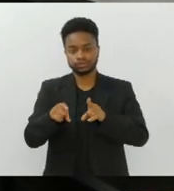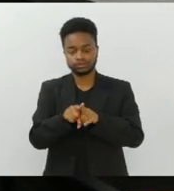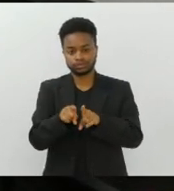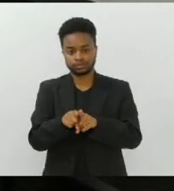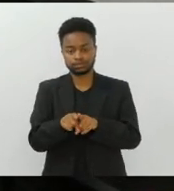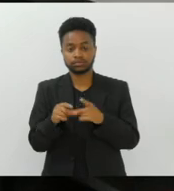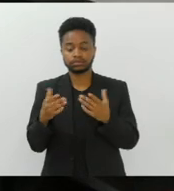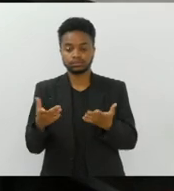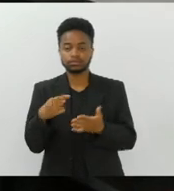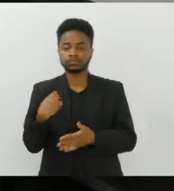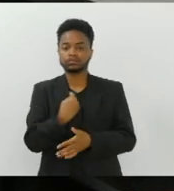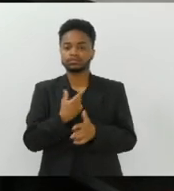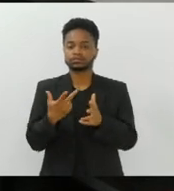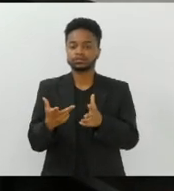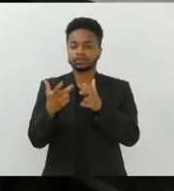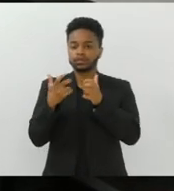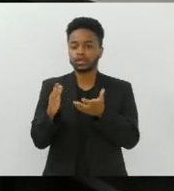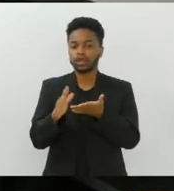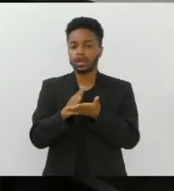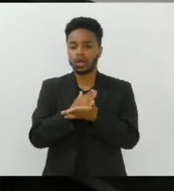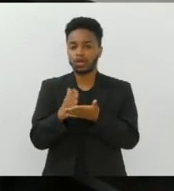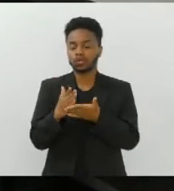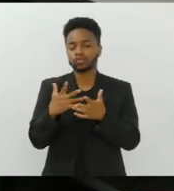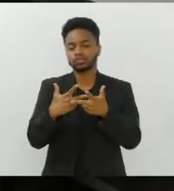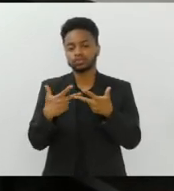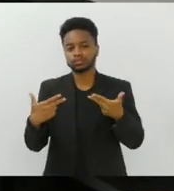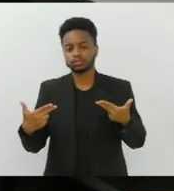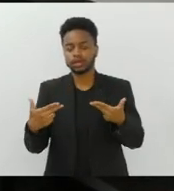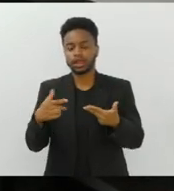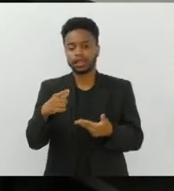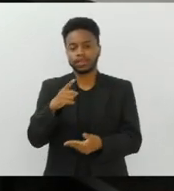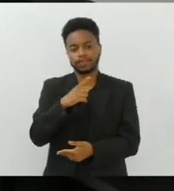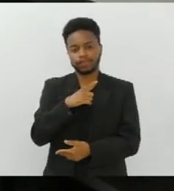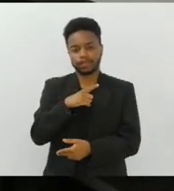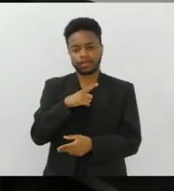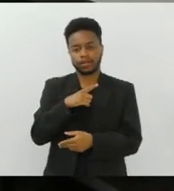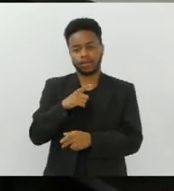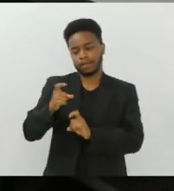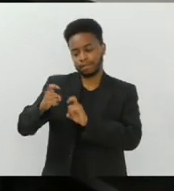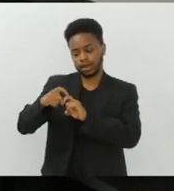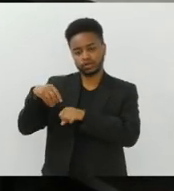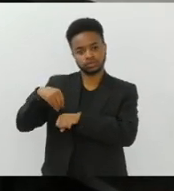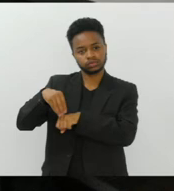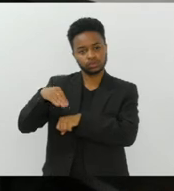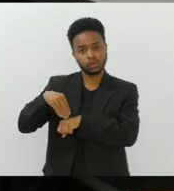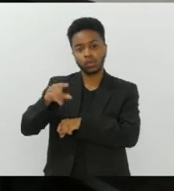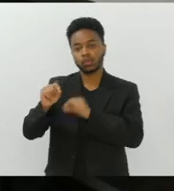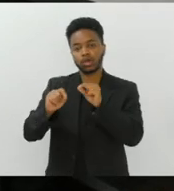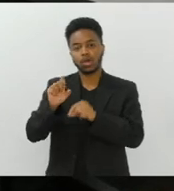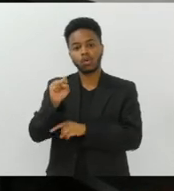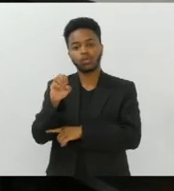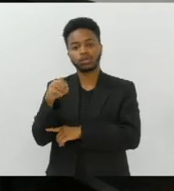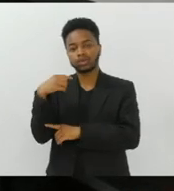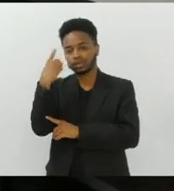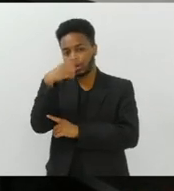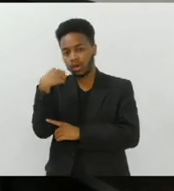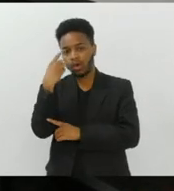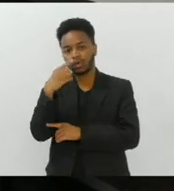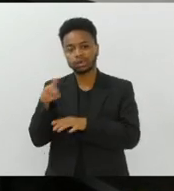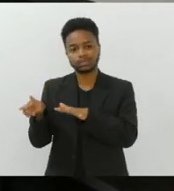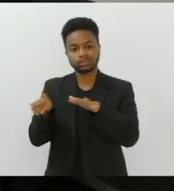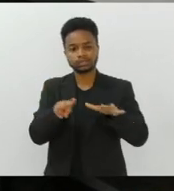Nós verificamos hipóteses em que havia uma indicação médica para 80 horas semanais